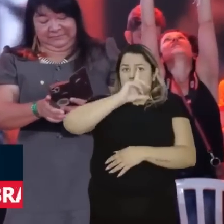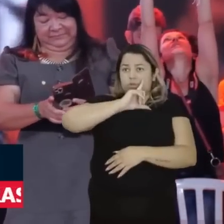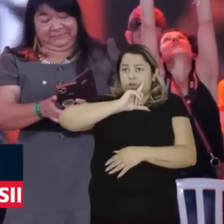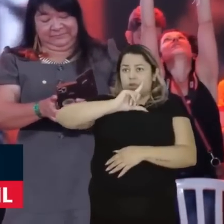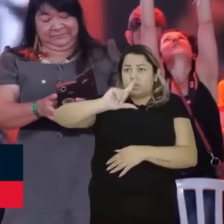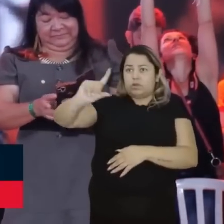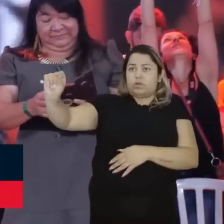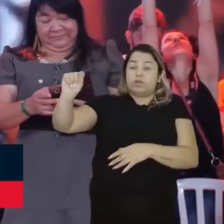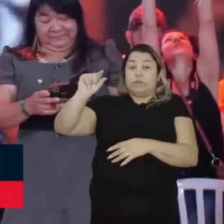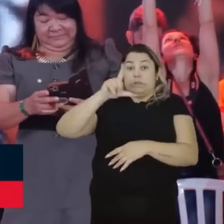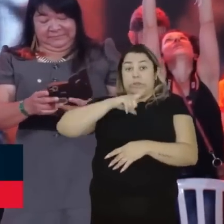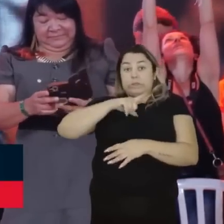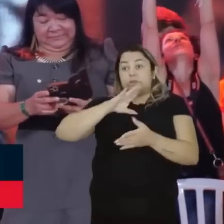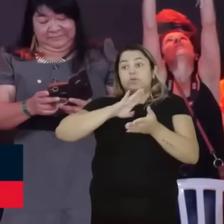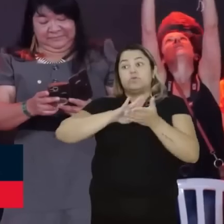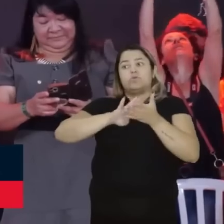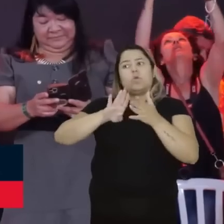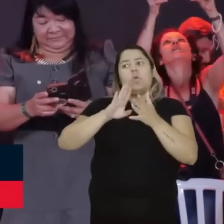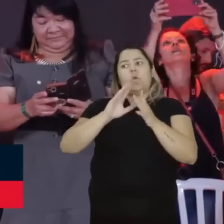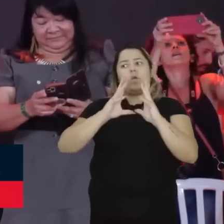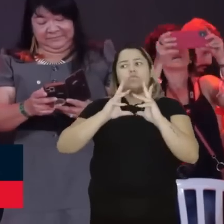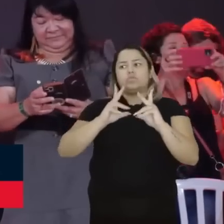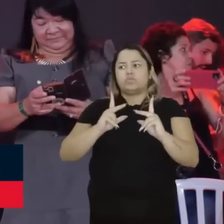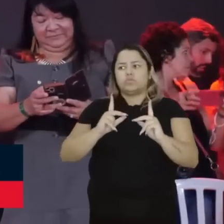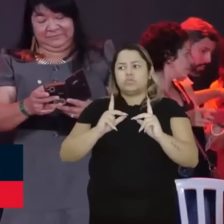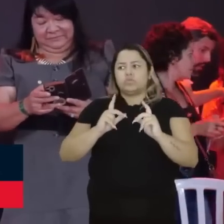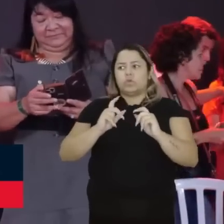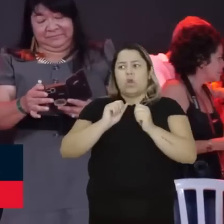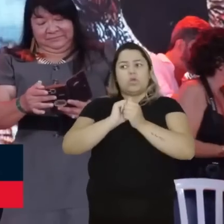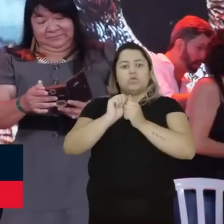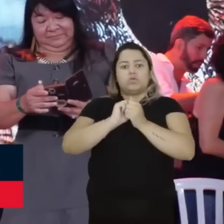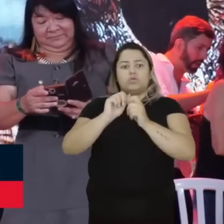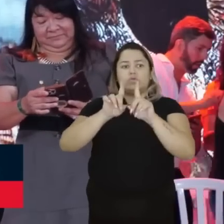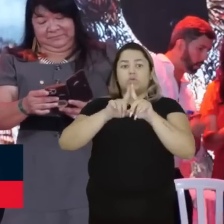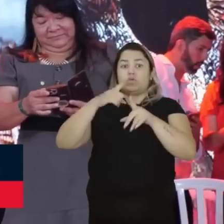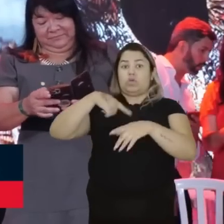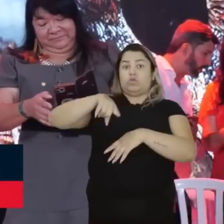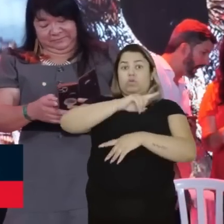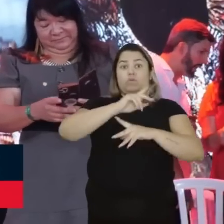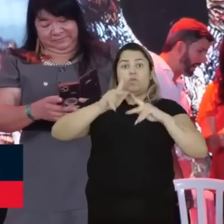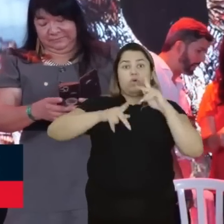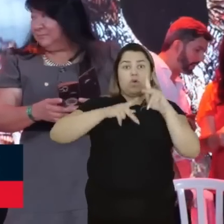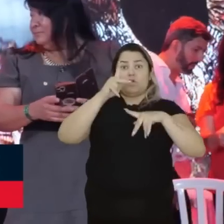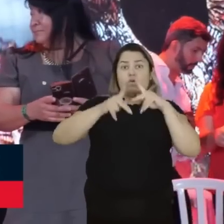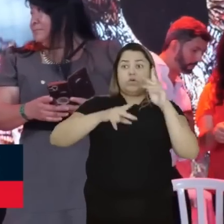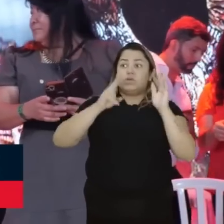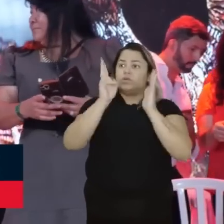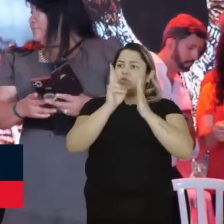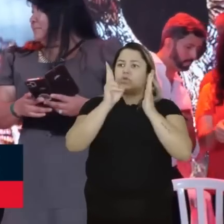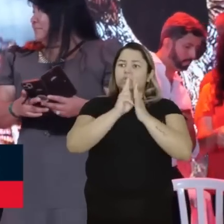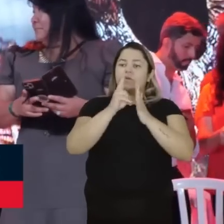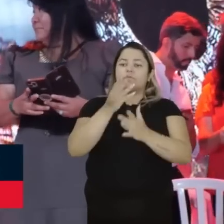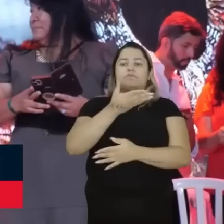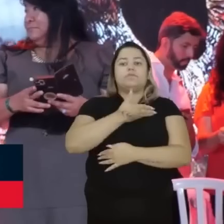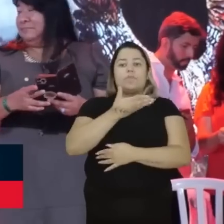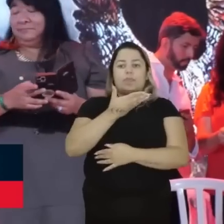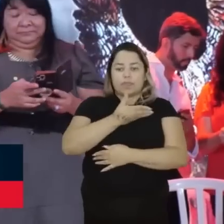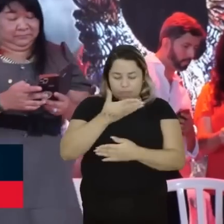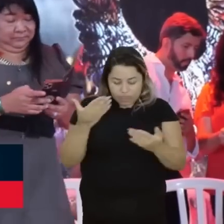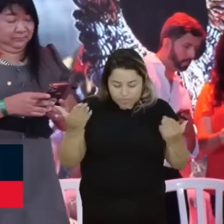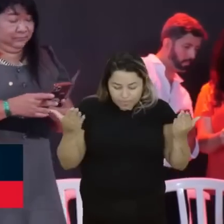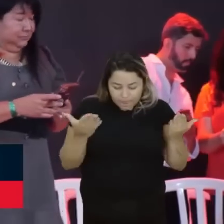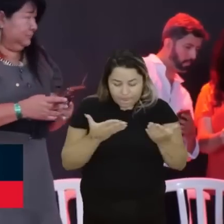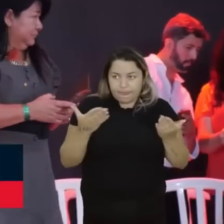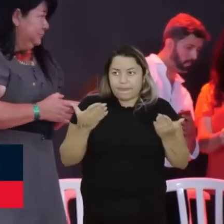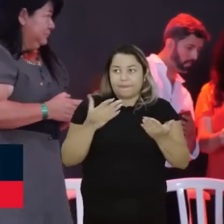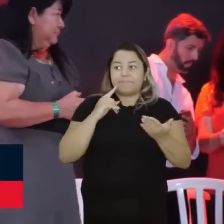tire suas mãos sujas dos nossos povos indígenas. E aí, companheiros, hoje